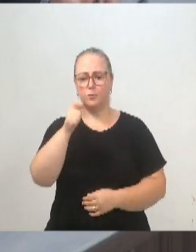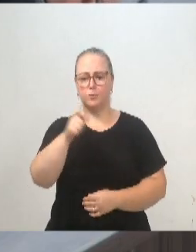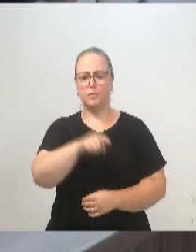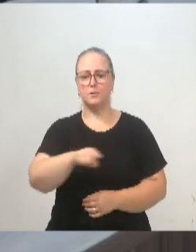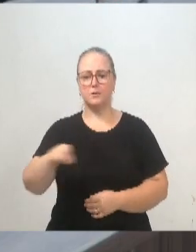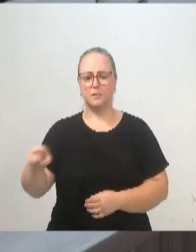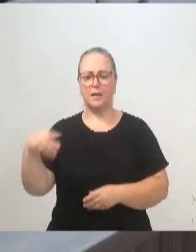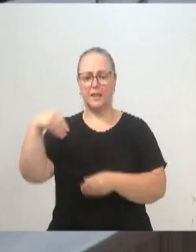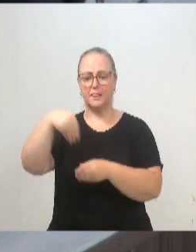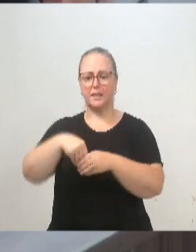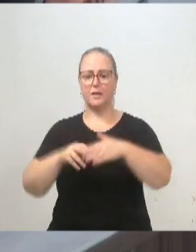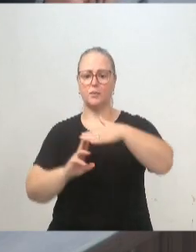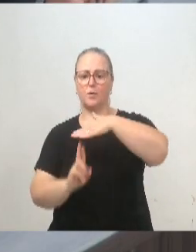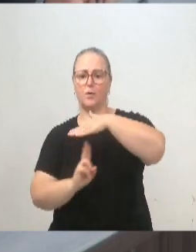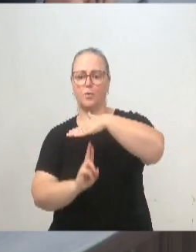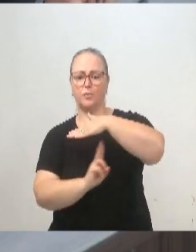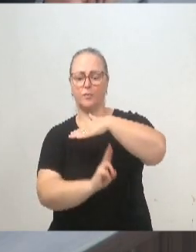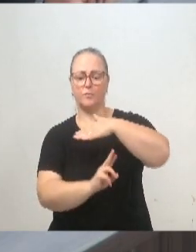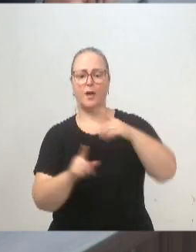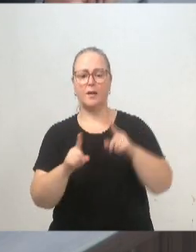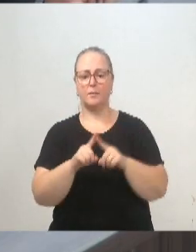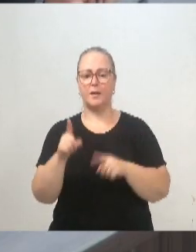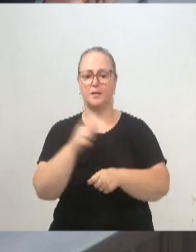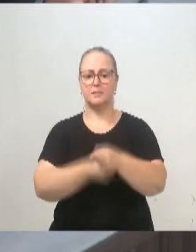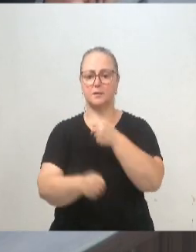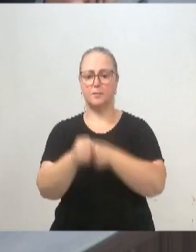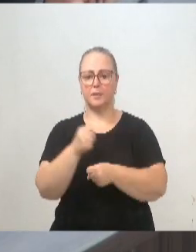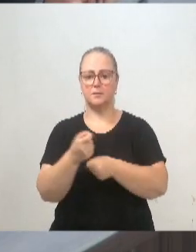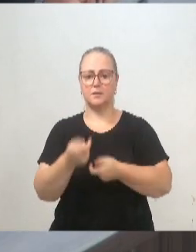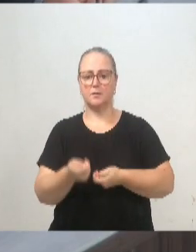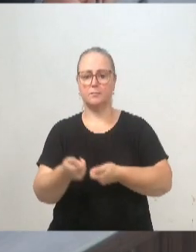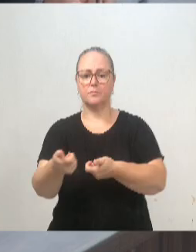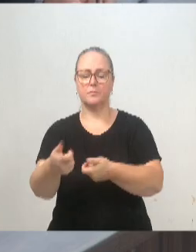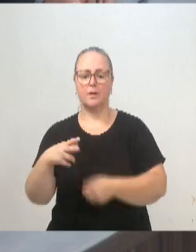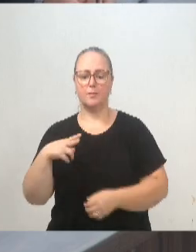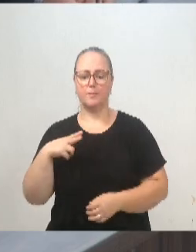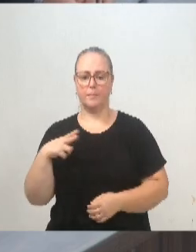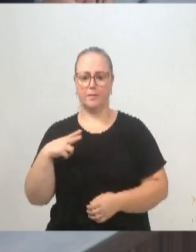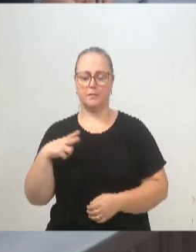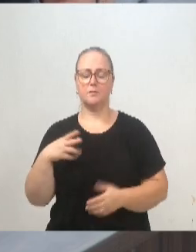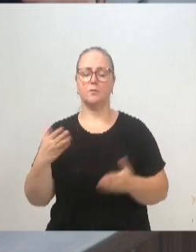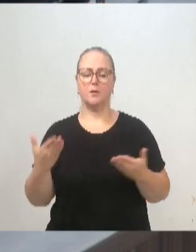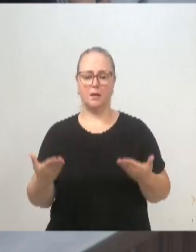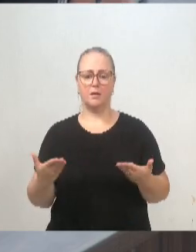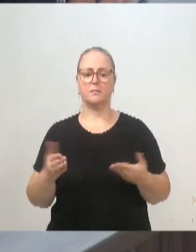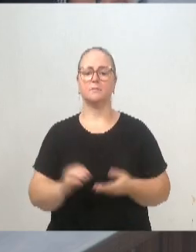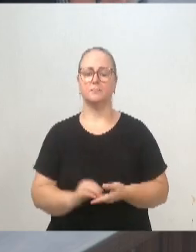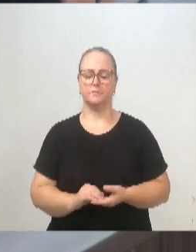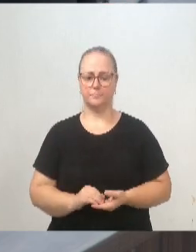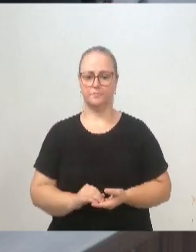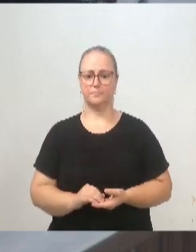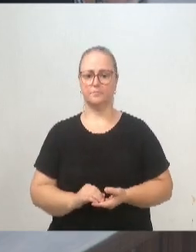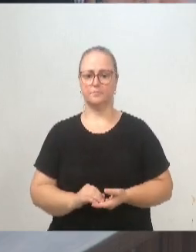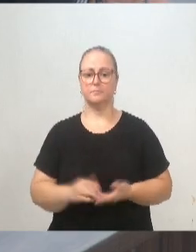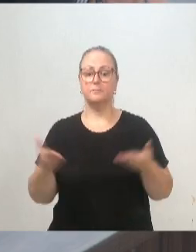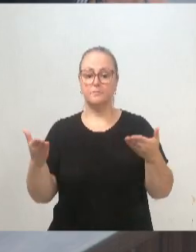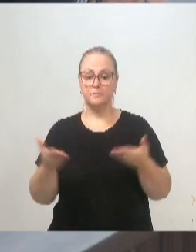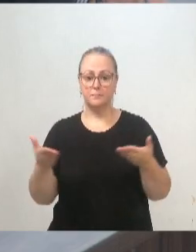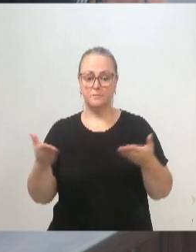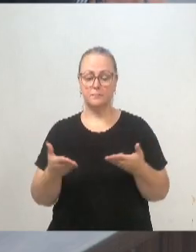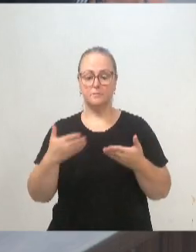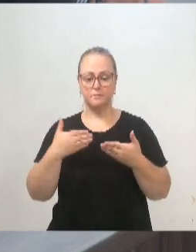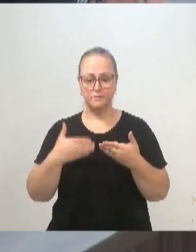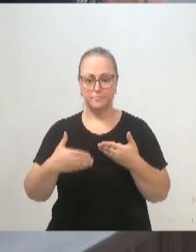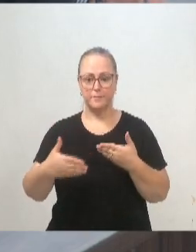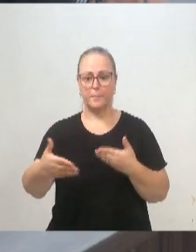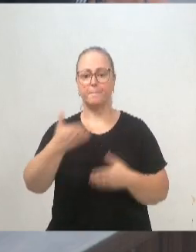da rodoviária, que foi, no final do ano passado, concedido à iniciativa privada, né? E que agora certamente estará num lugar muito